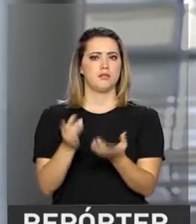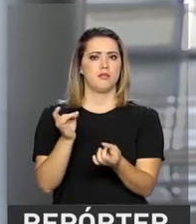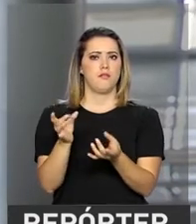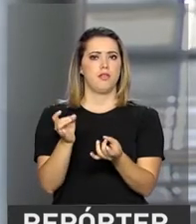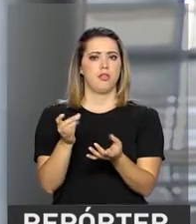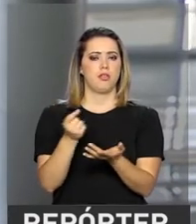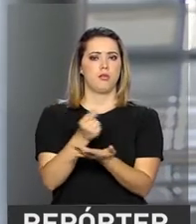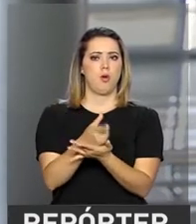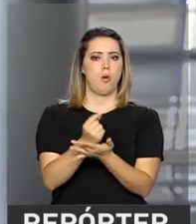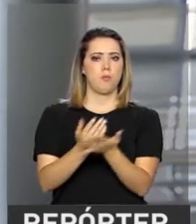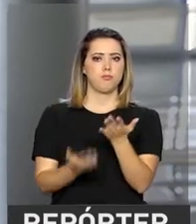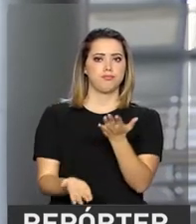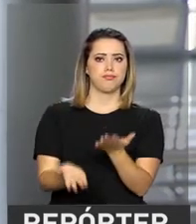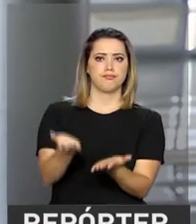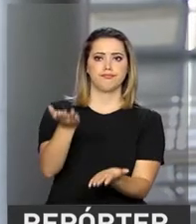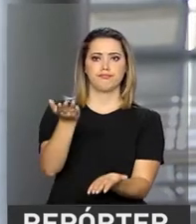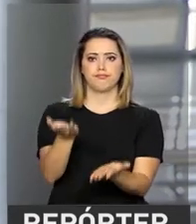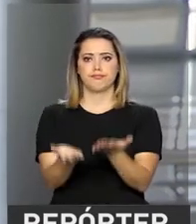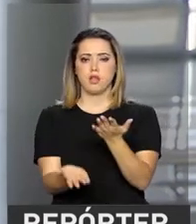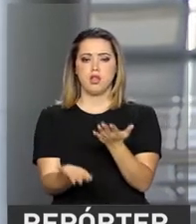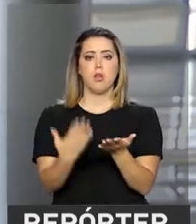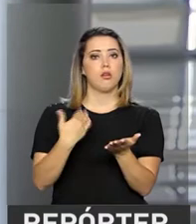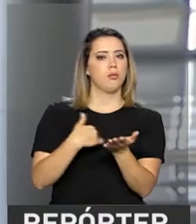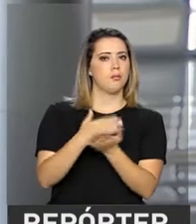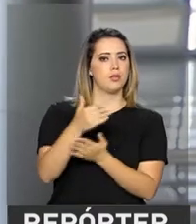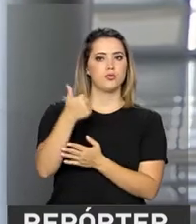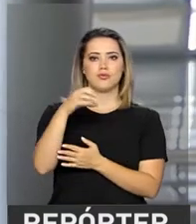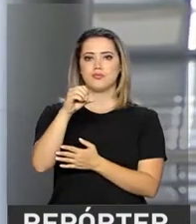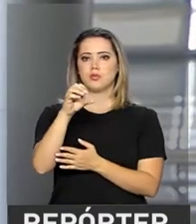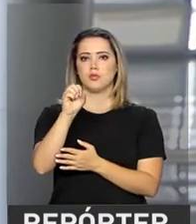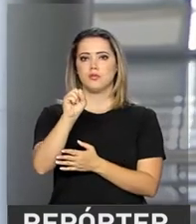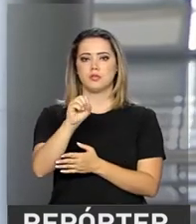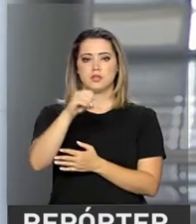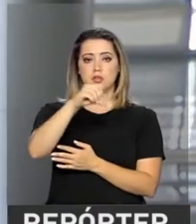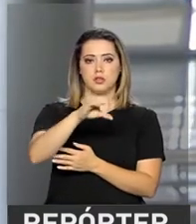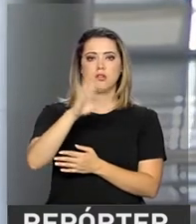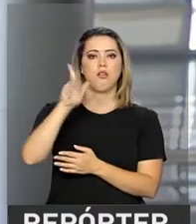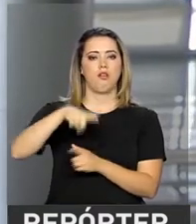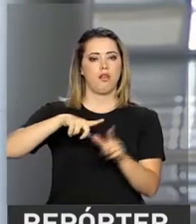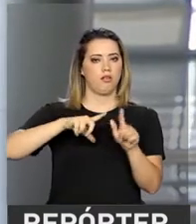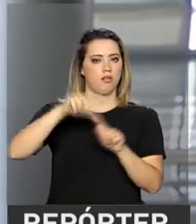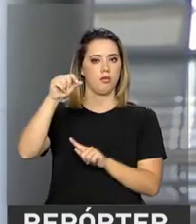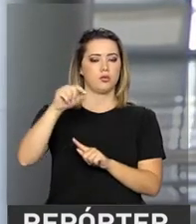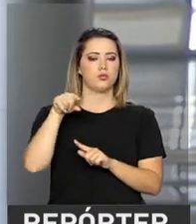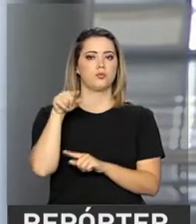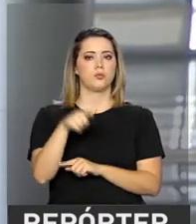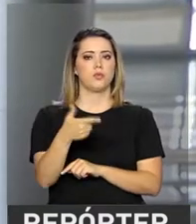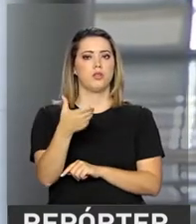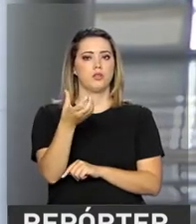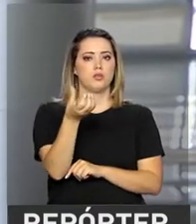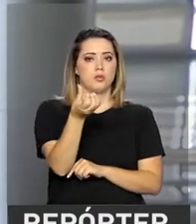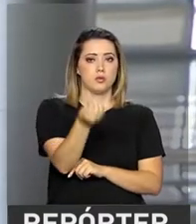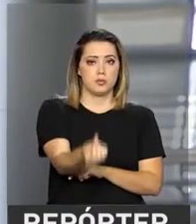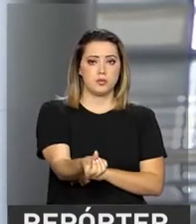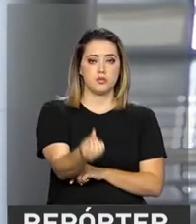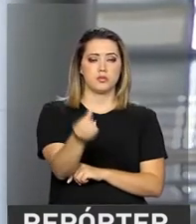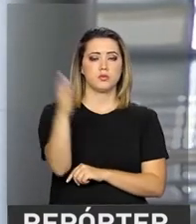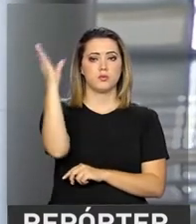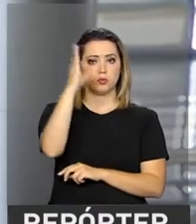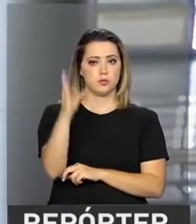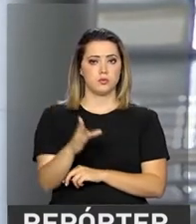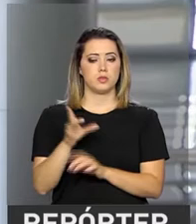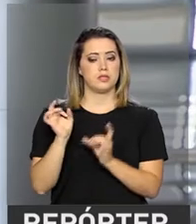desde 1989, quando os números passaram a ser computados pelo governo. Em 2016, o